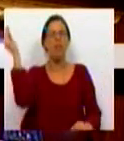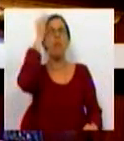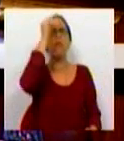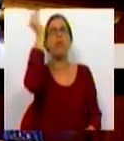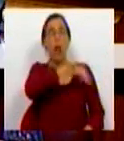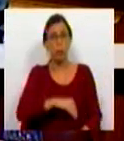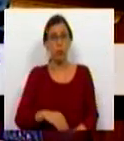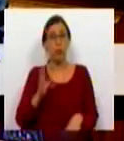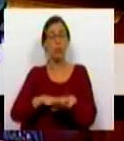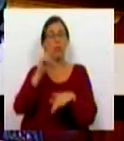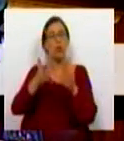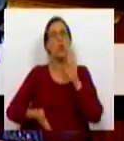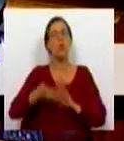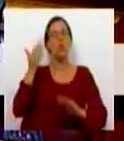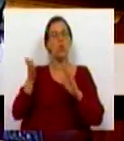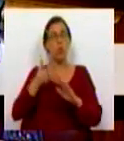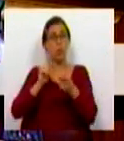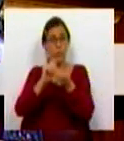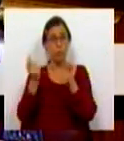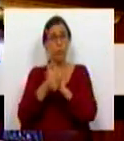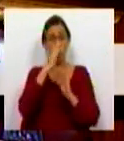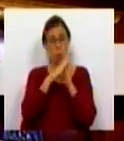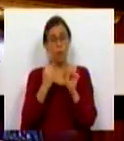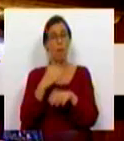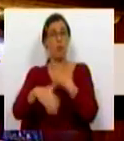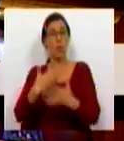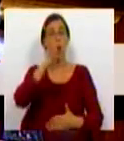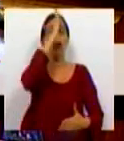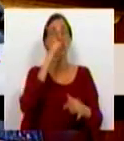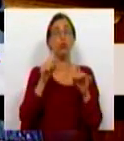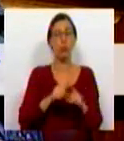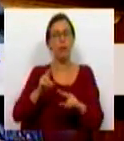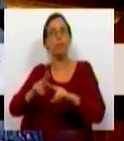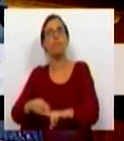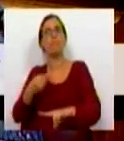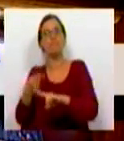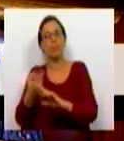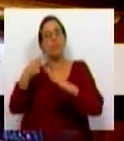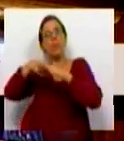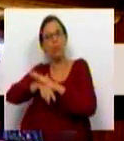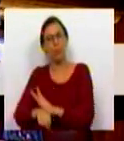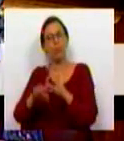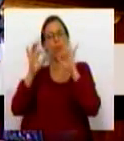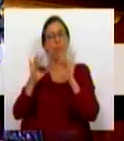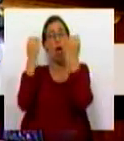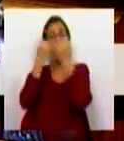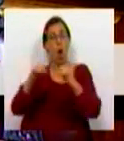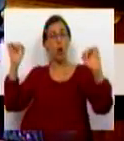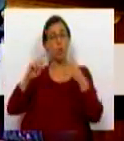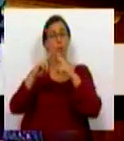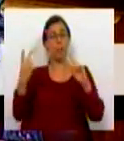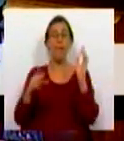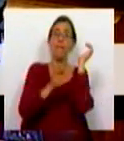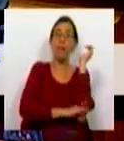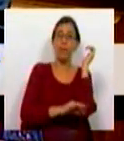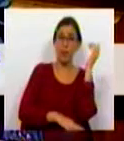falso. É por isso que é urgente transformar o modelo de funcionamento do Estado, reforçando e aprofundando a autonomia dos municípios e